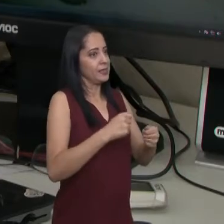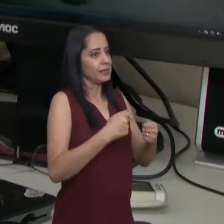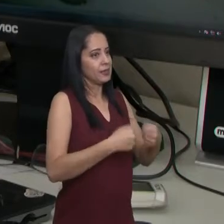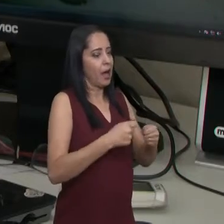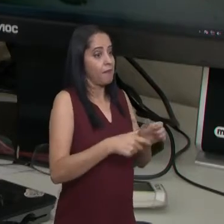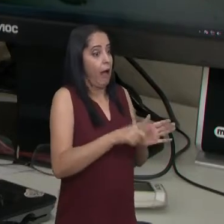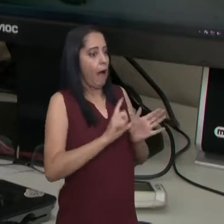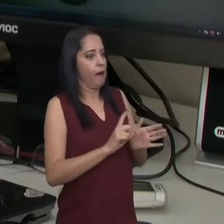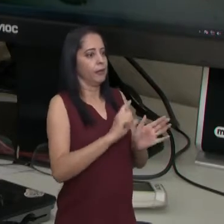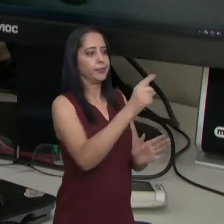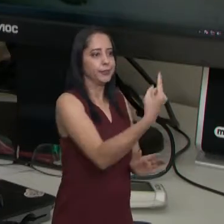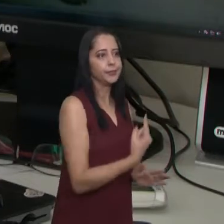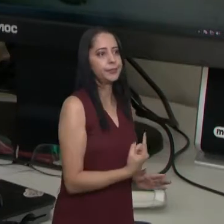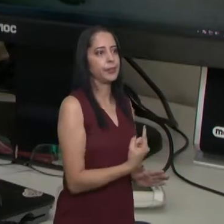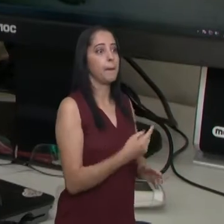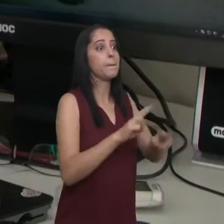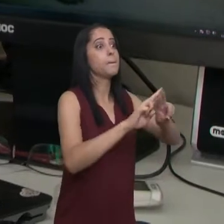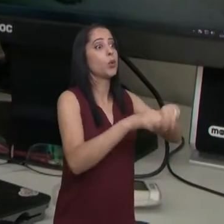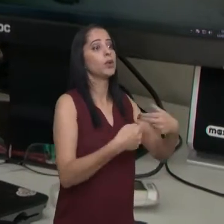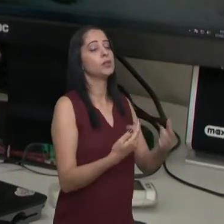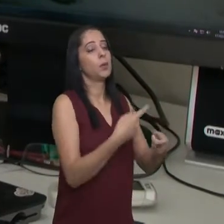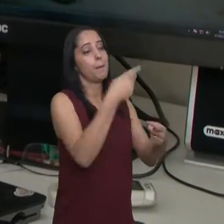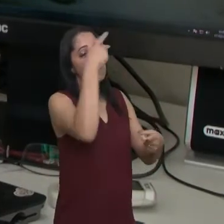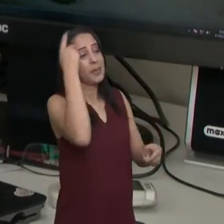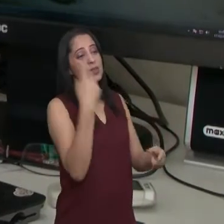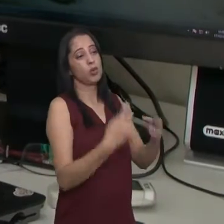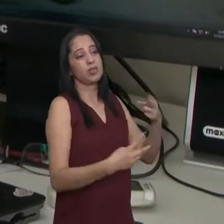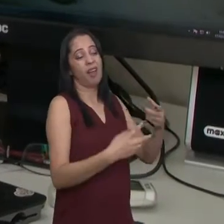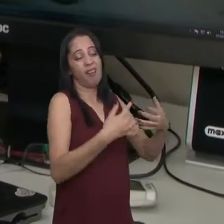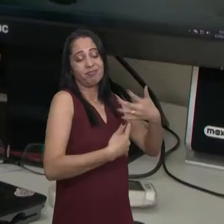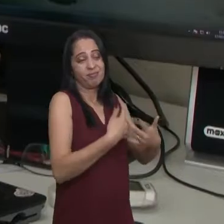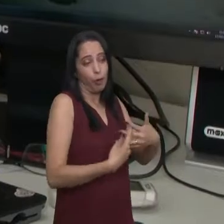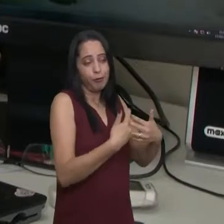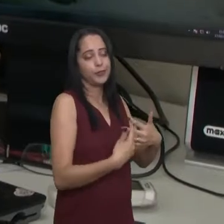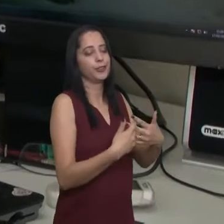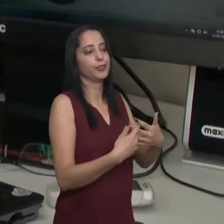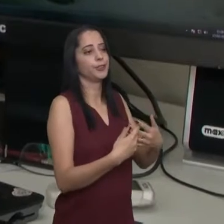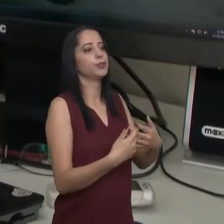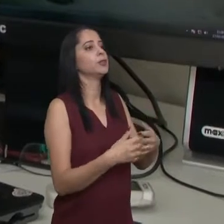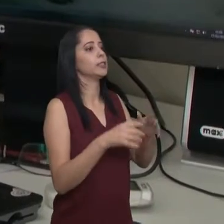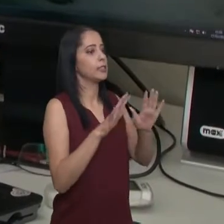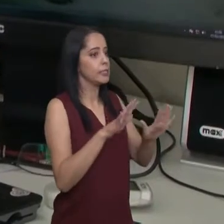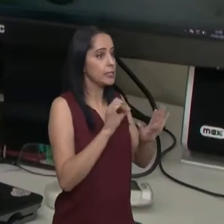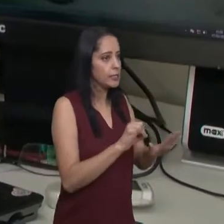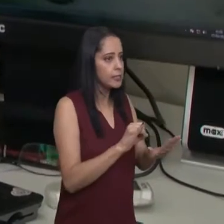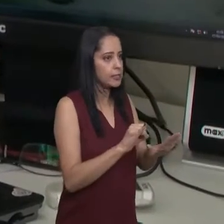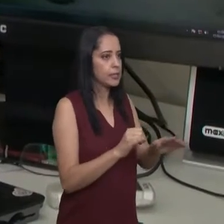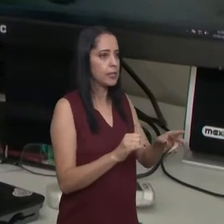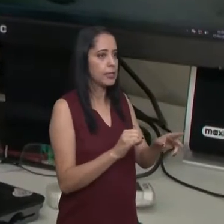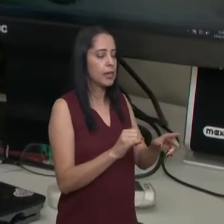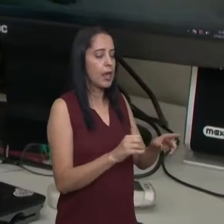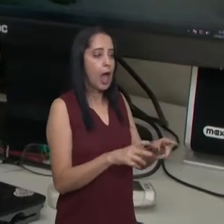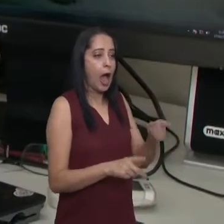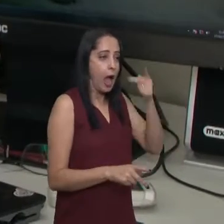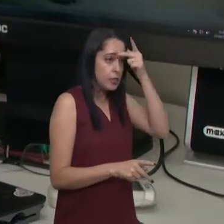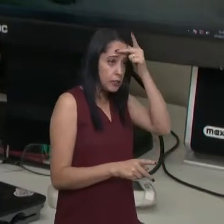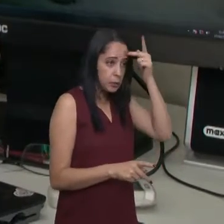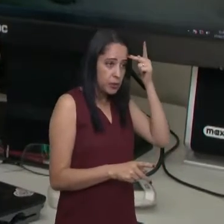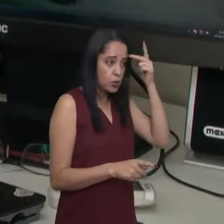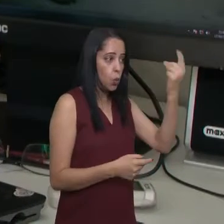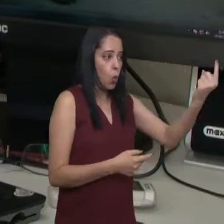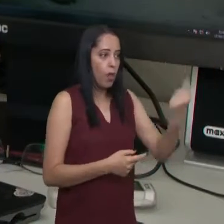pessoal está confundindo esses dois conceitos e é isso que a gente tem que alertar a população. Aqueles eleitores que não compareceram na revisão